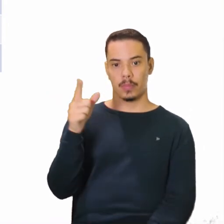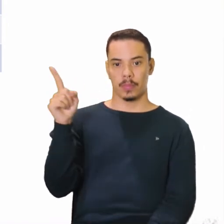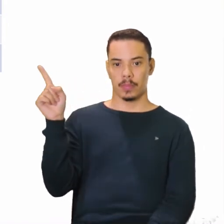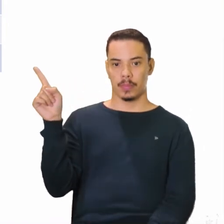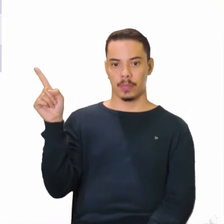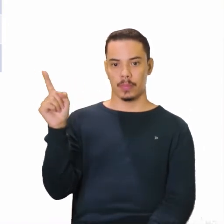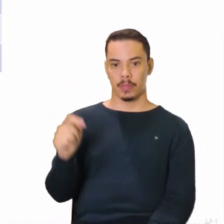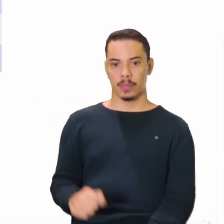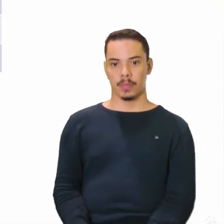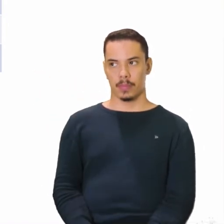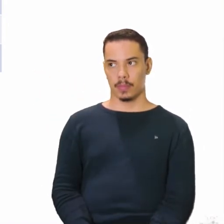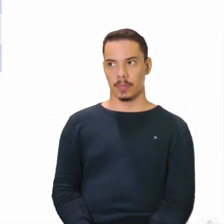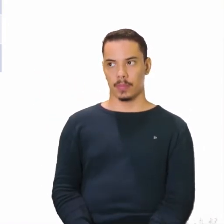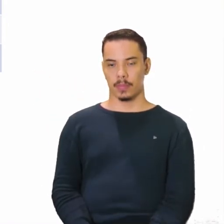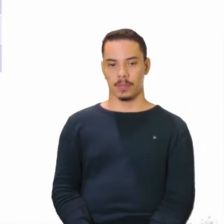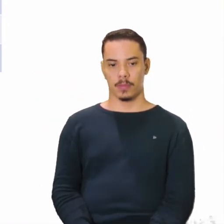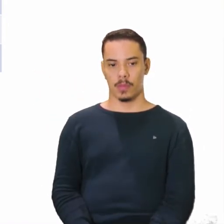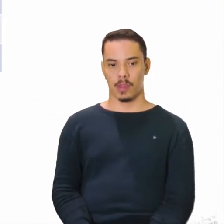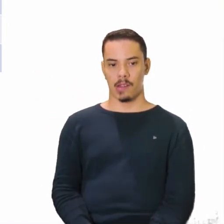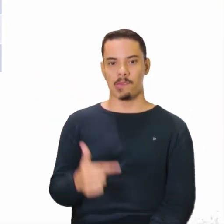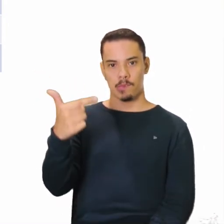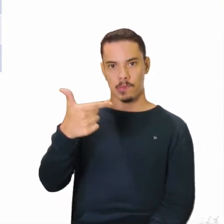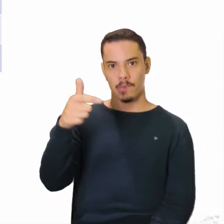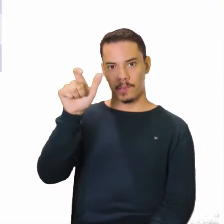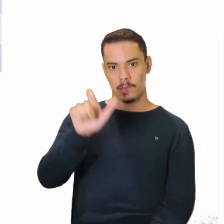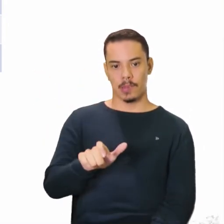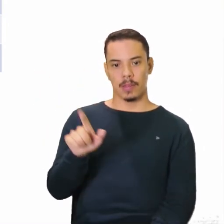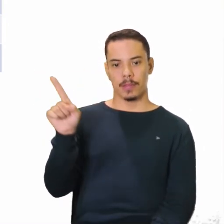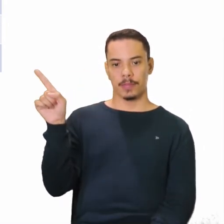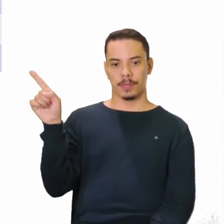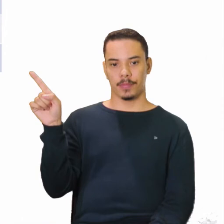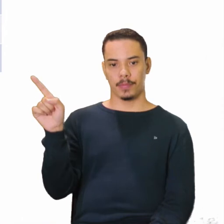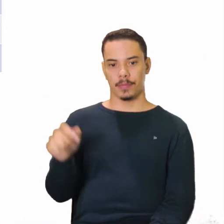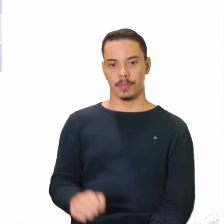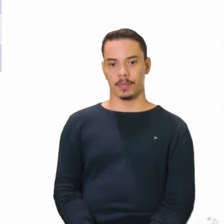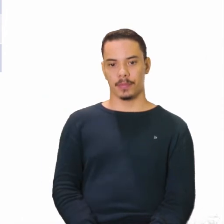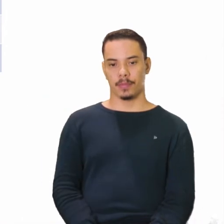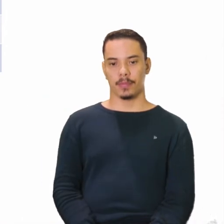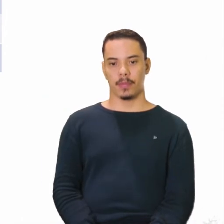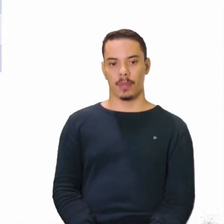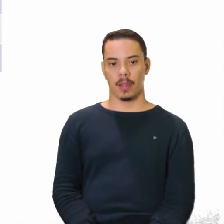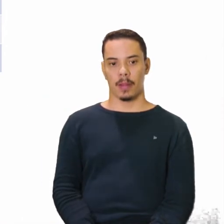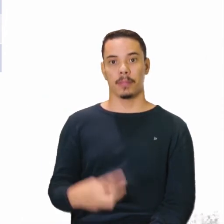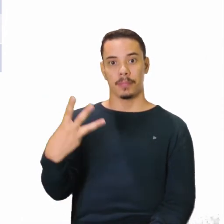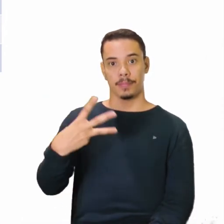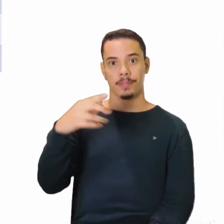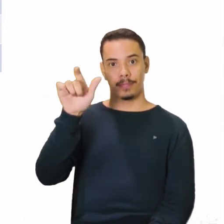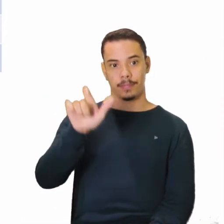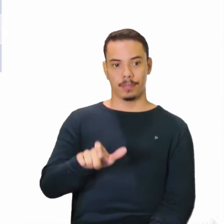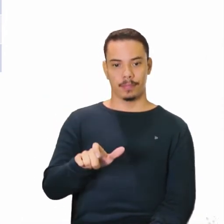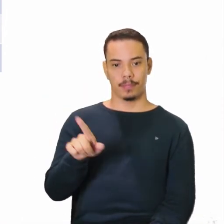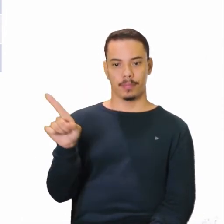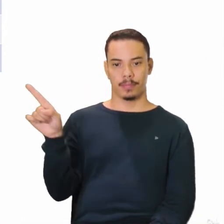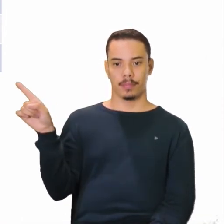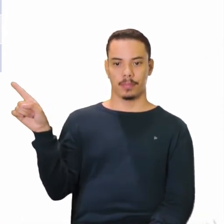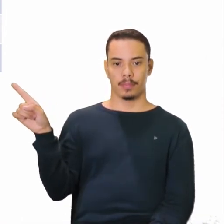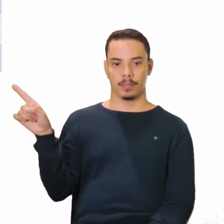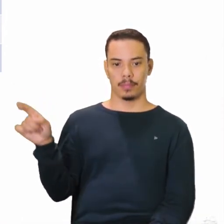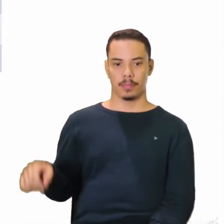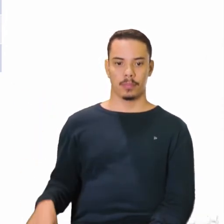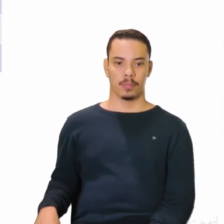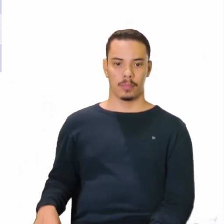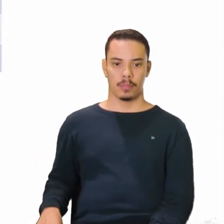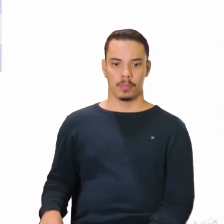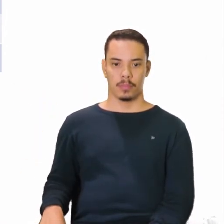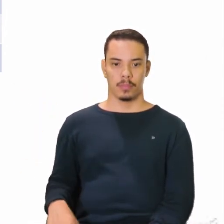nossa, nossos e nossas. segunda pessoa do plural, Vossa e vossa, vossos e vossas. terceira.